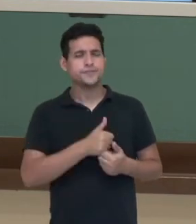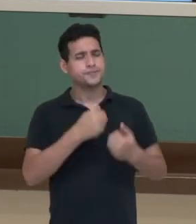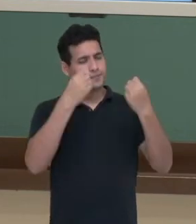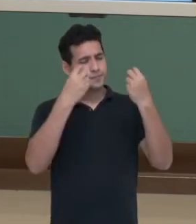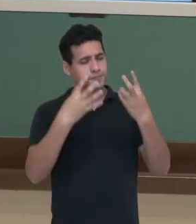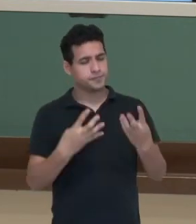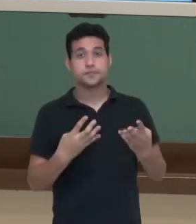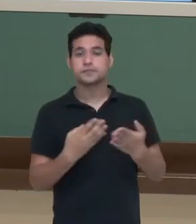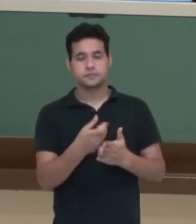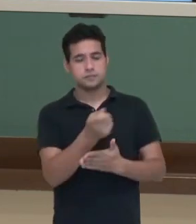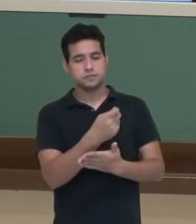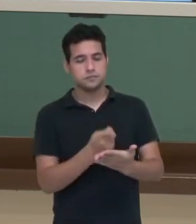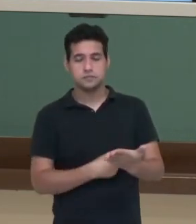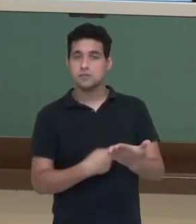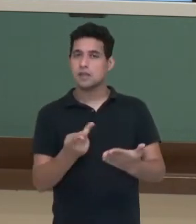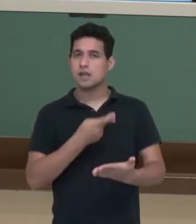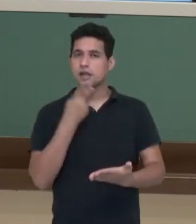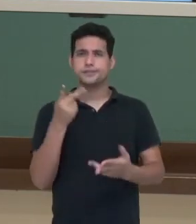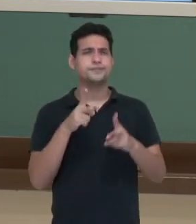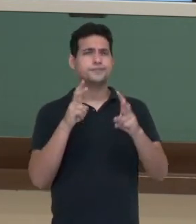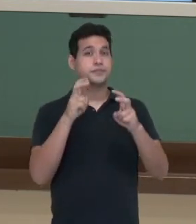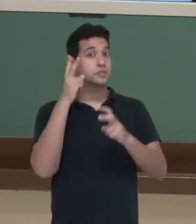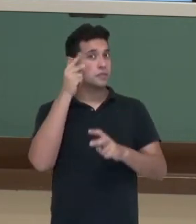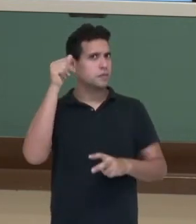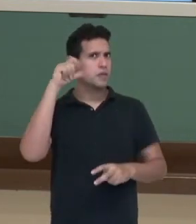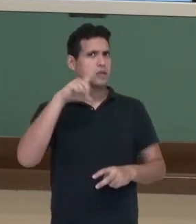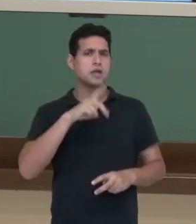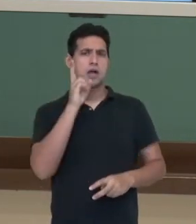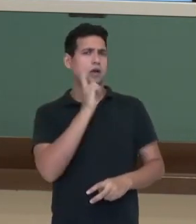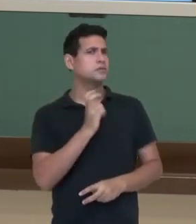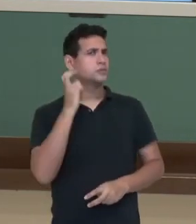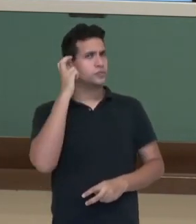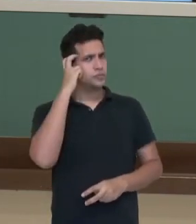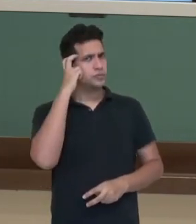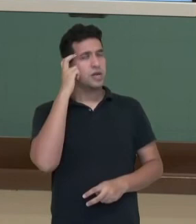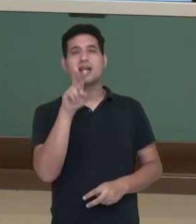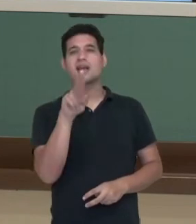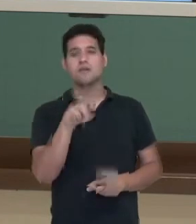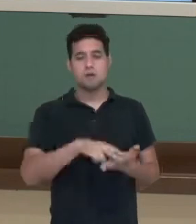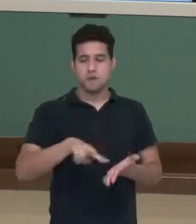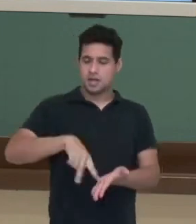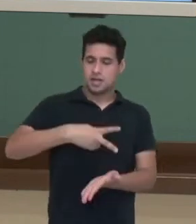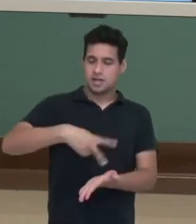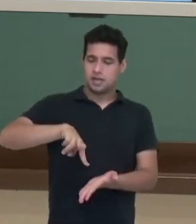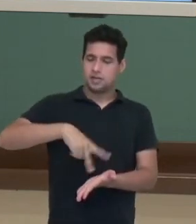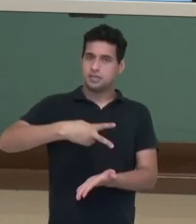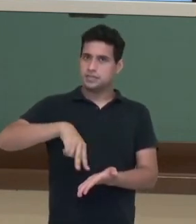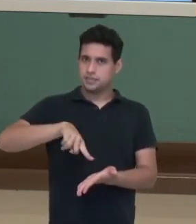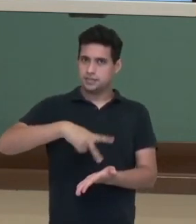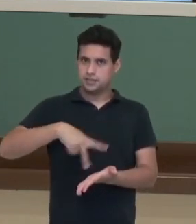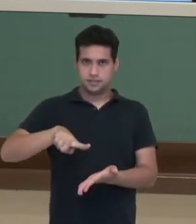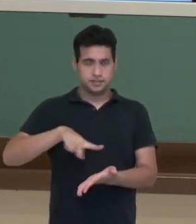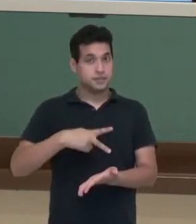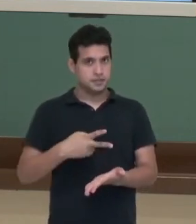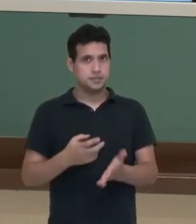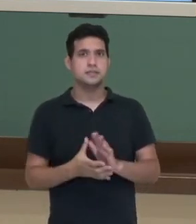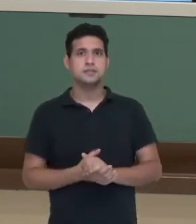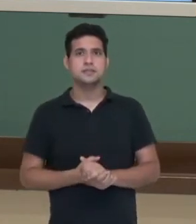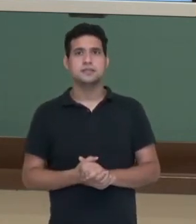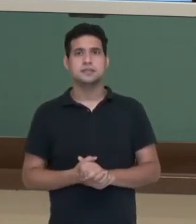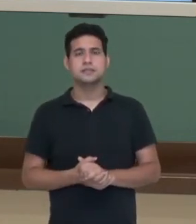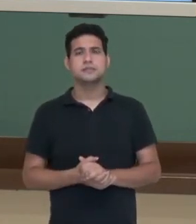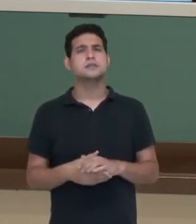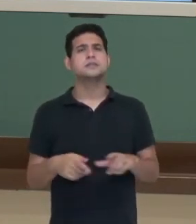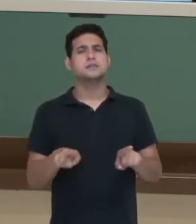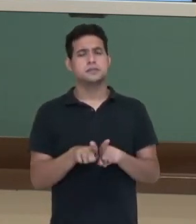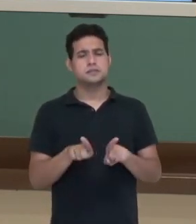escritora, ela reforça o cabelo com a cultura, como se fosse uma dança, certo? e